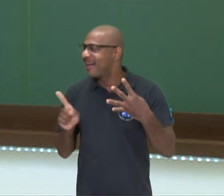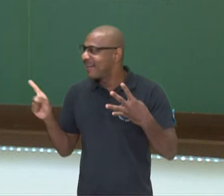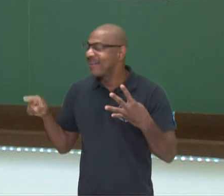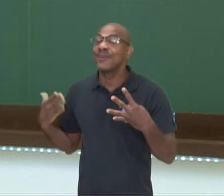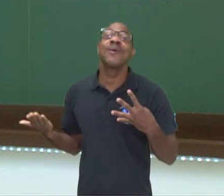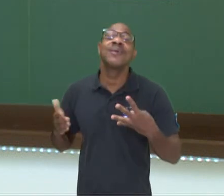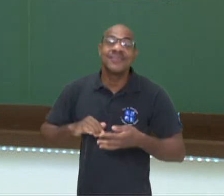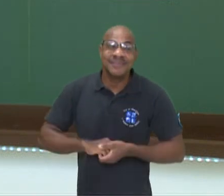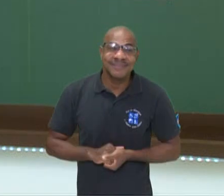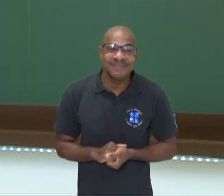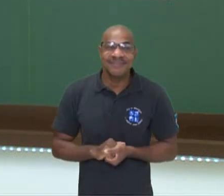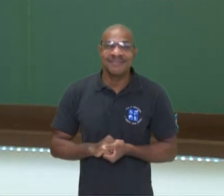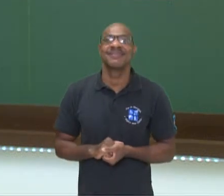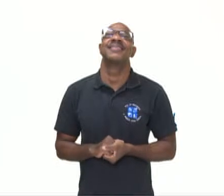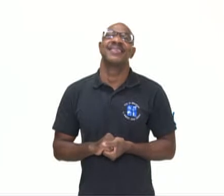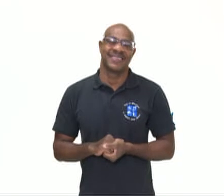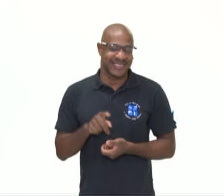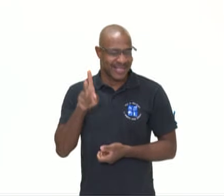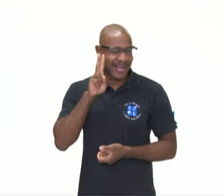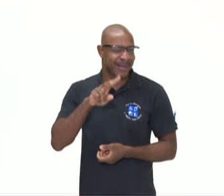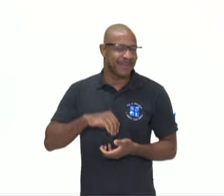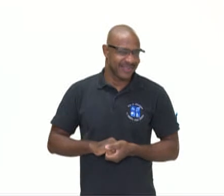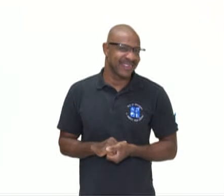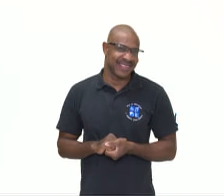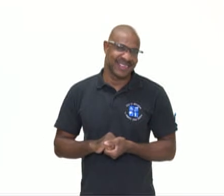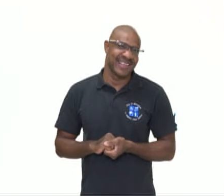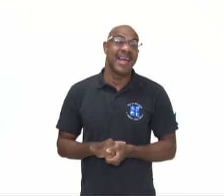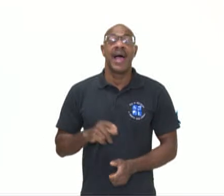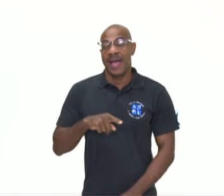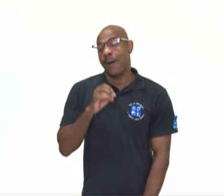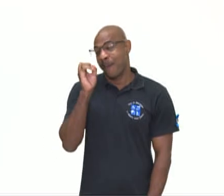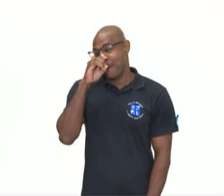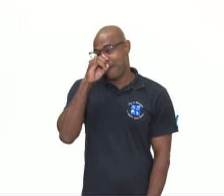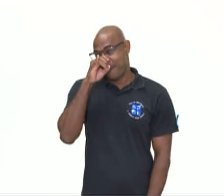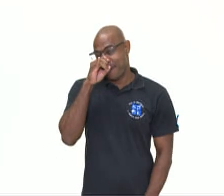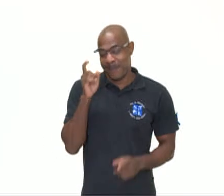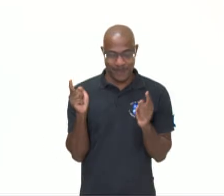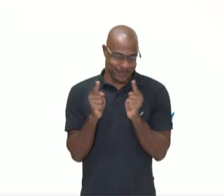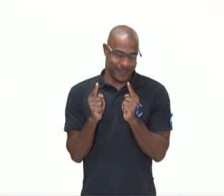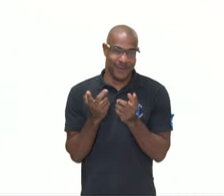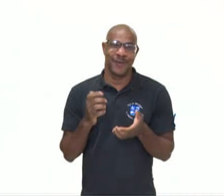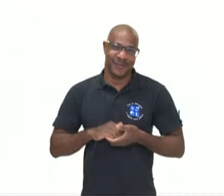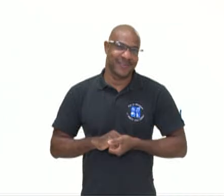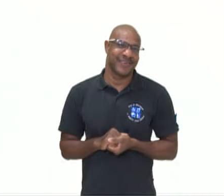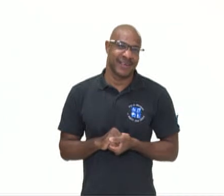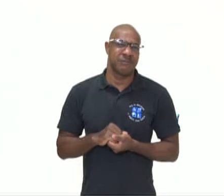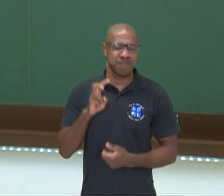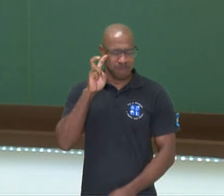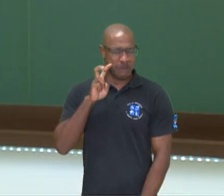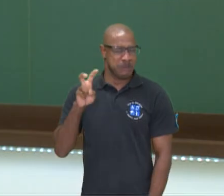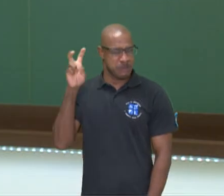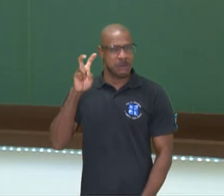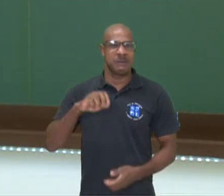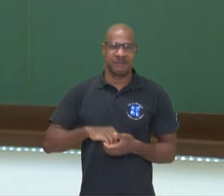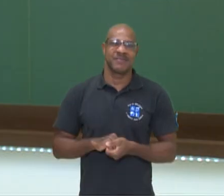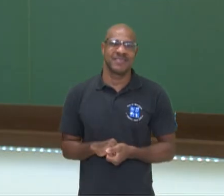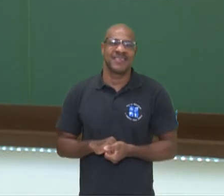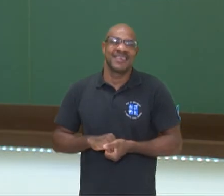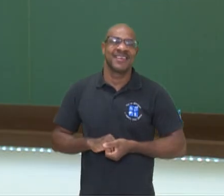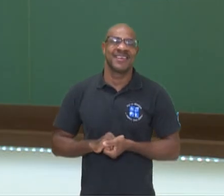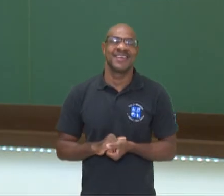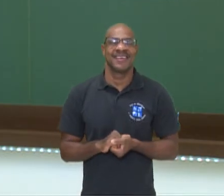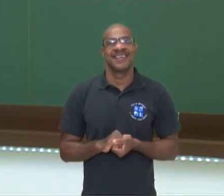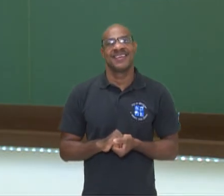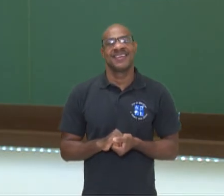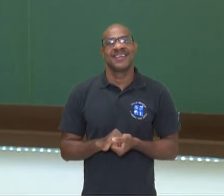ou sagui? Você lembra, né, gente? É a gracinha do mini porco. Muito inteligente ele, viu? Uma boa opção para você,